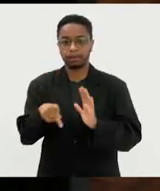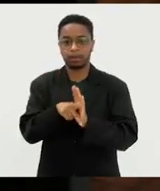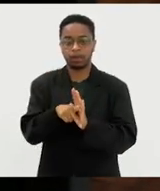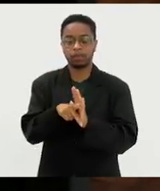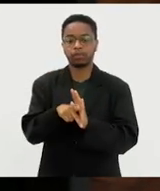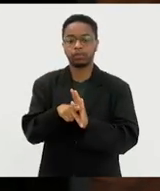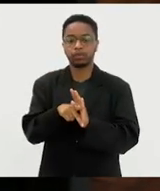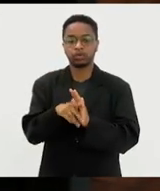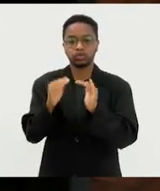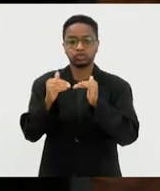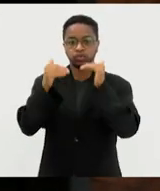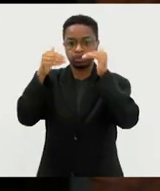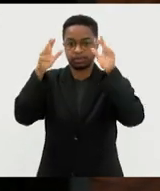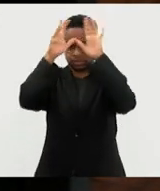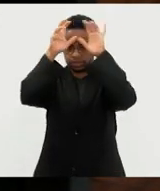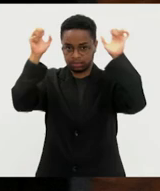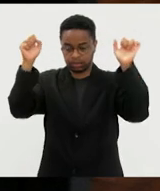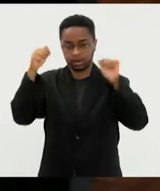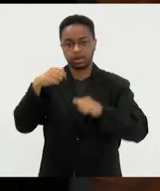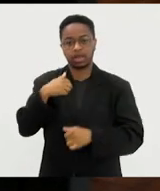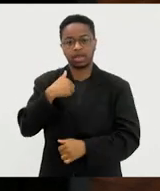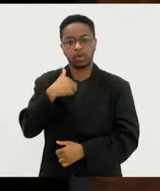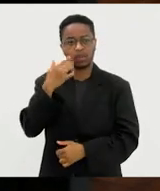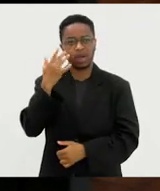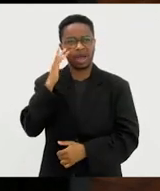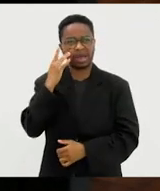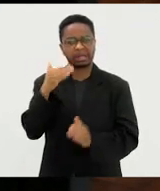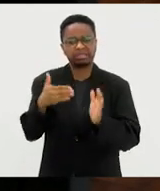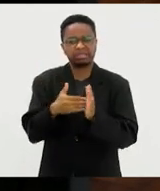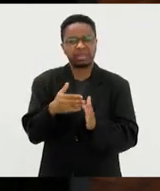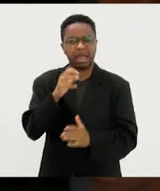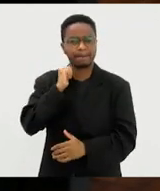ser prorrogada, salvo de memória, até abril.